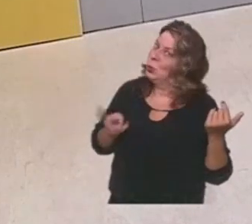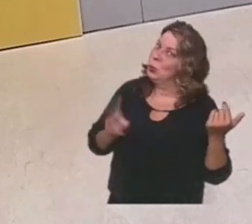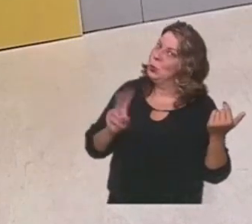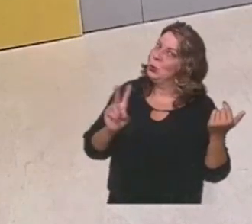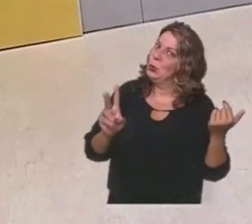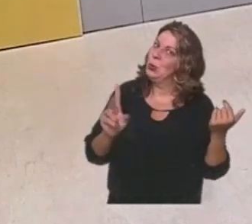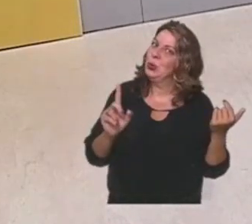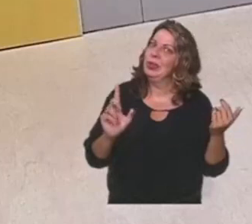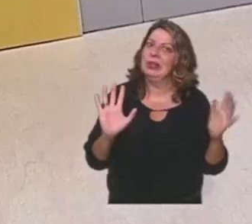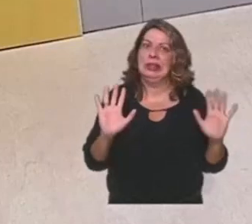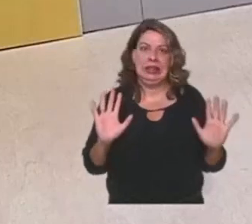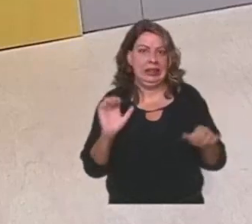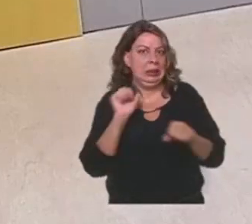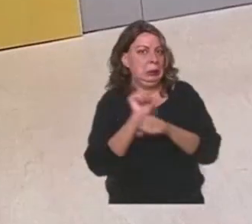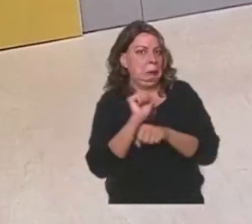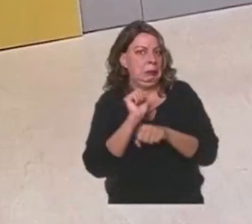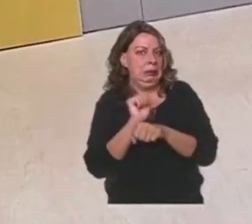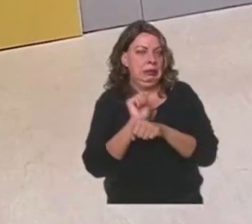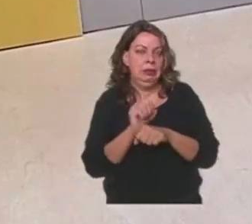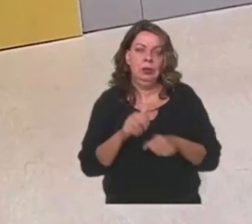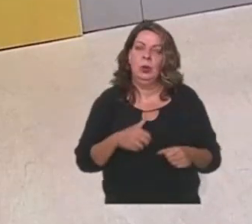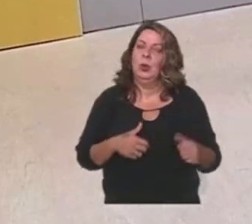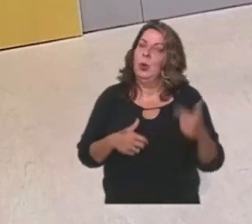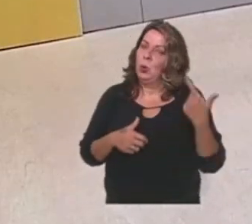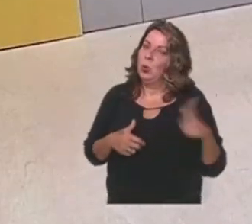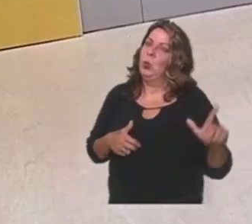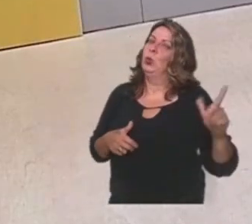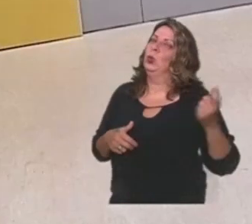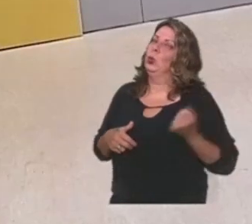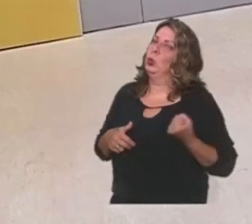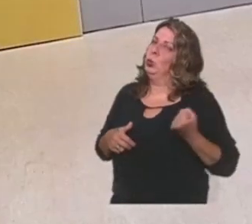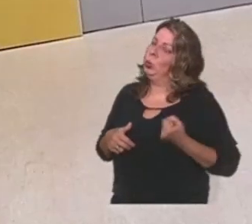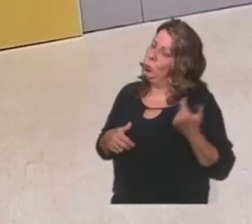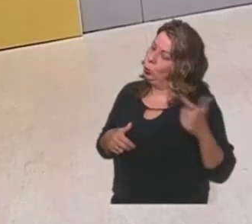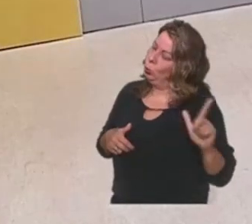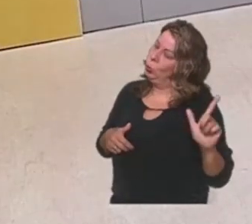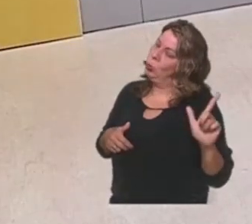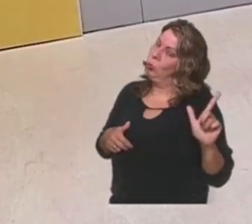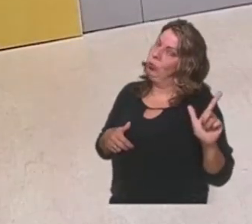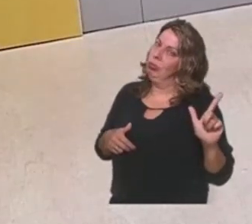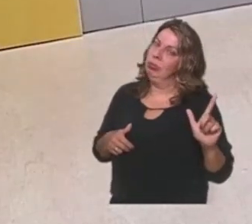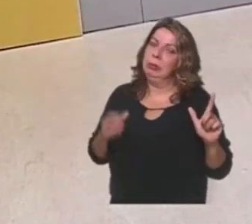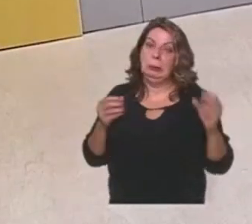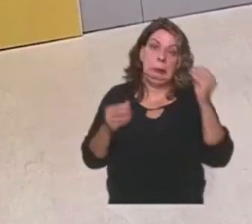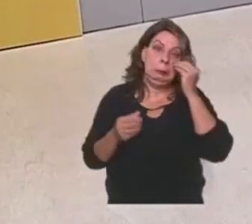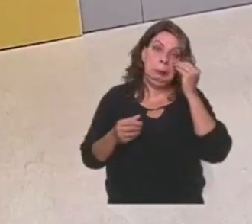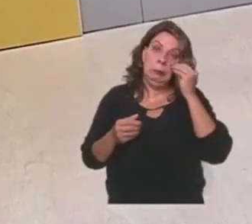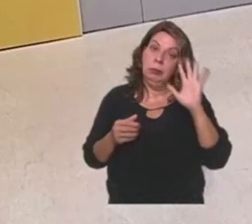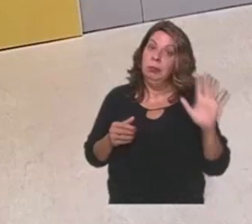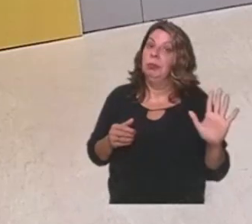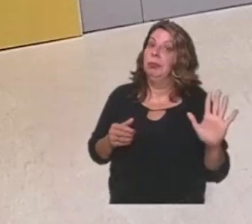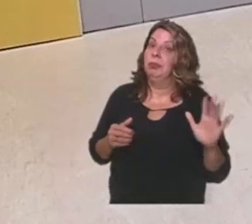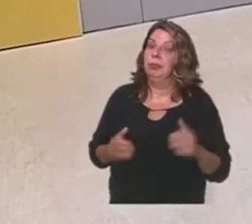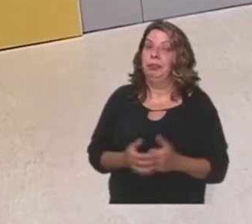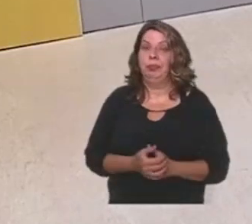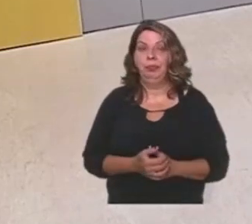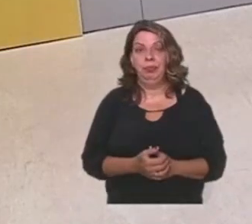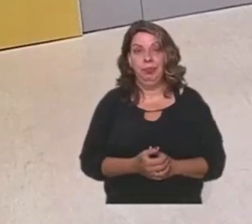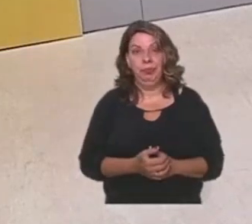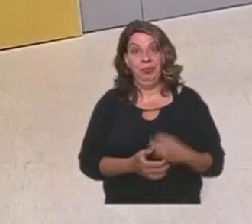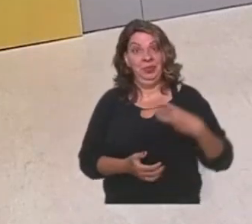Continuam na expectativa. Chama mais uma bolinha então, Valesca, pra gente anunciar. E eu chamo aqui,